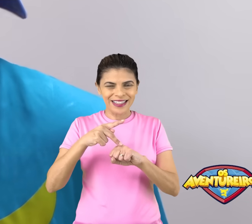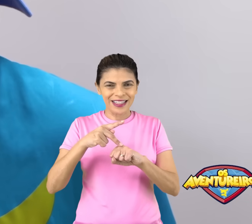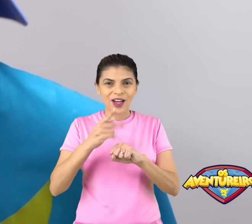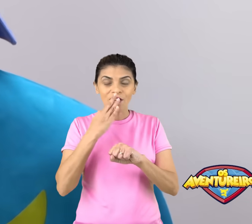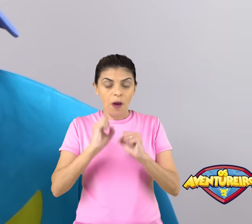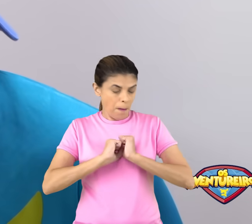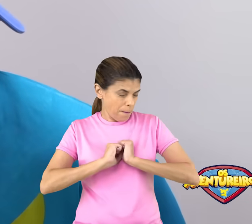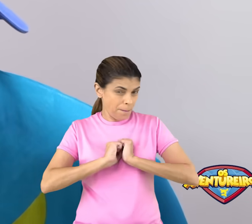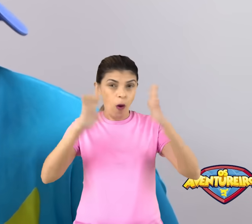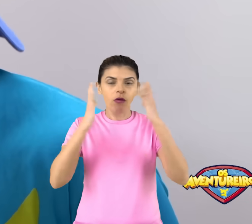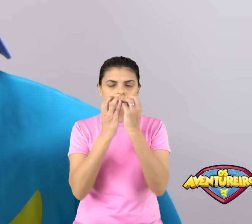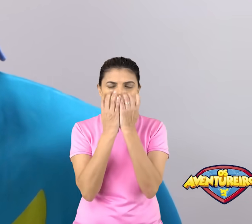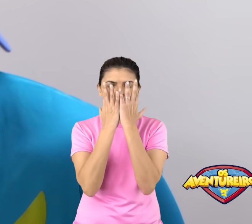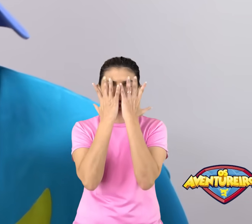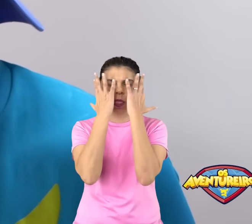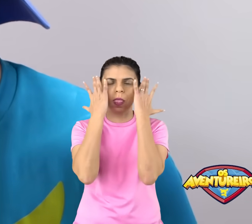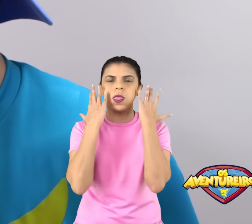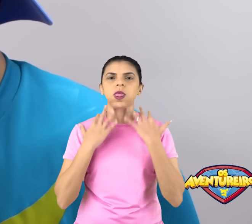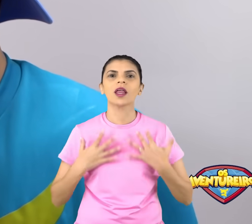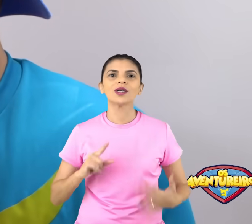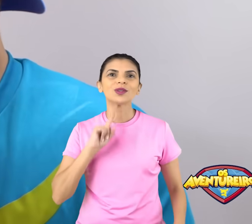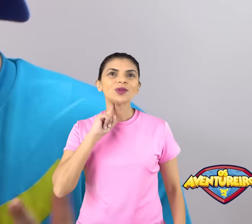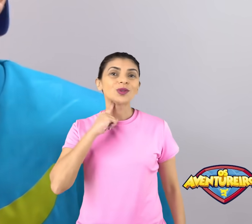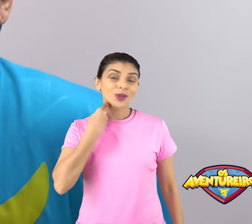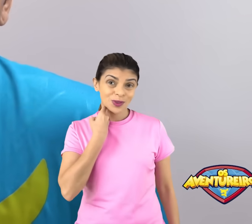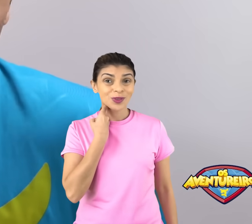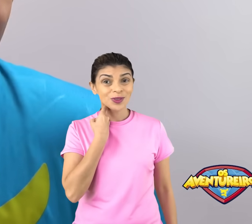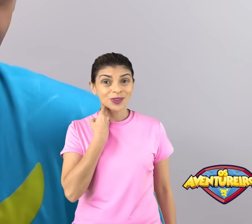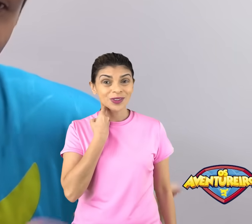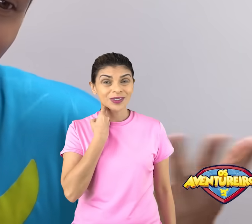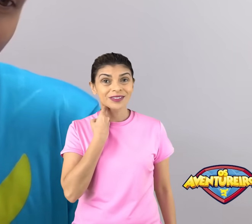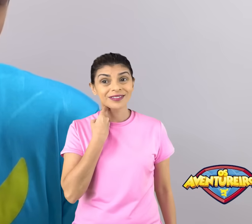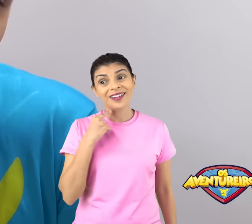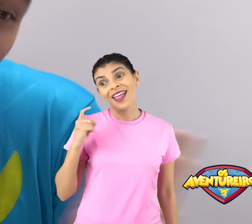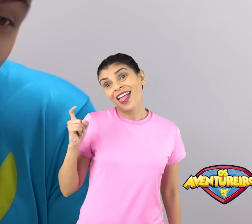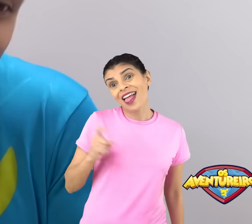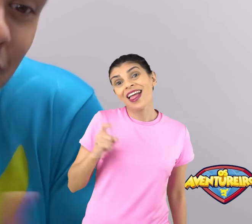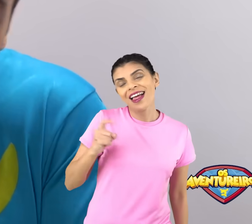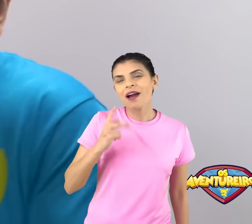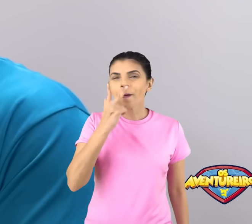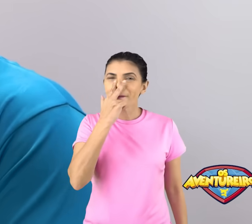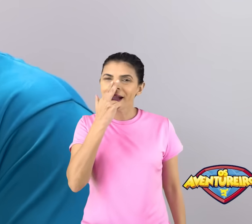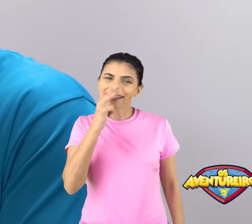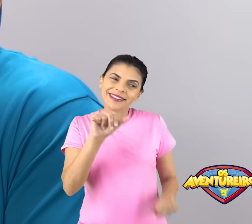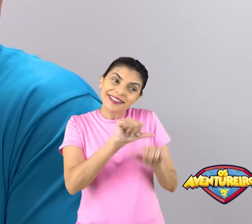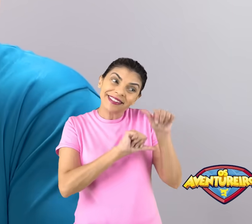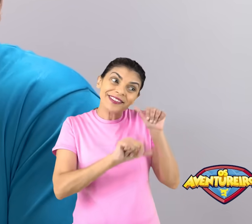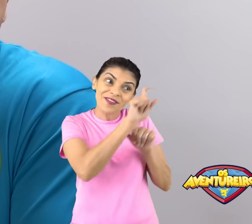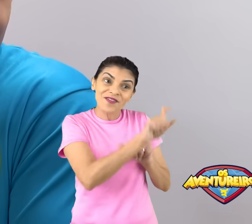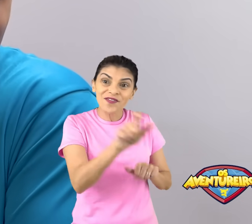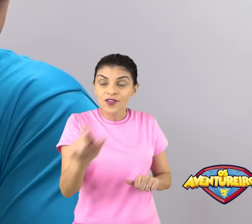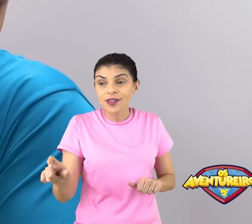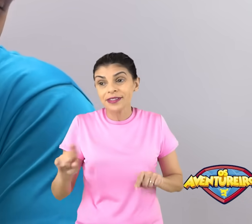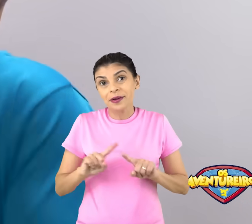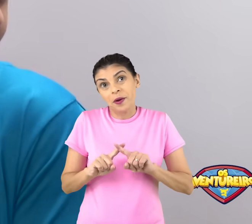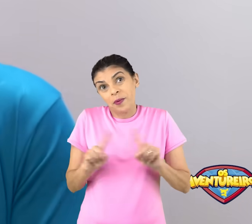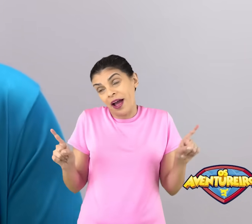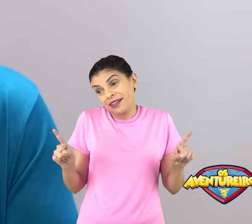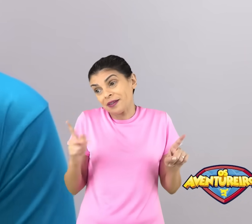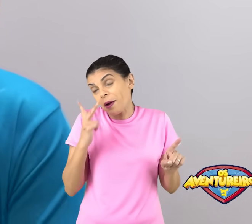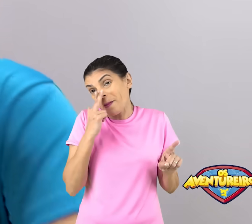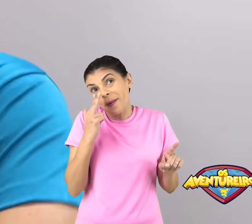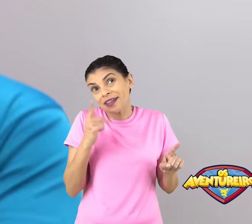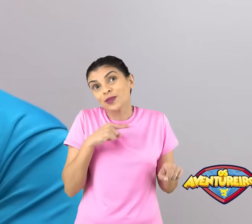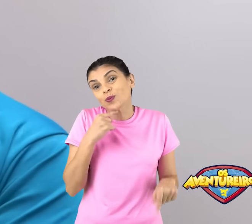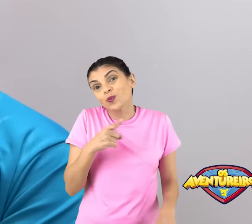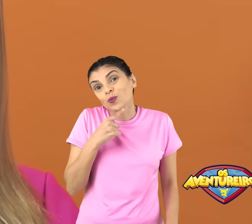explodir e vai sujar a pessoa toda. Era pra ser com um de vocês, mas pelo